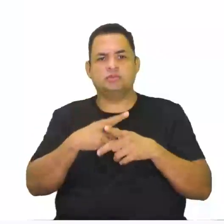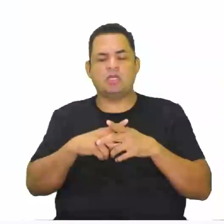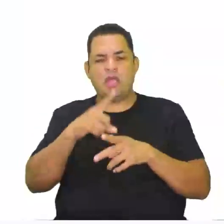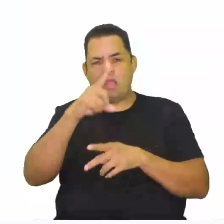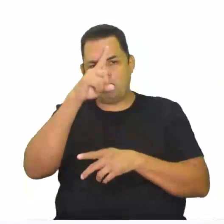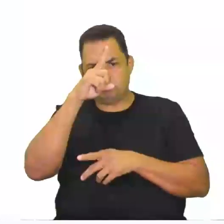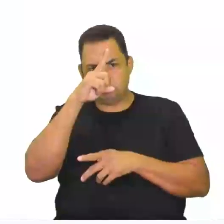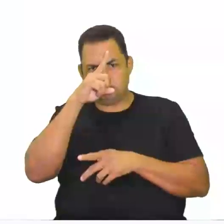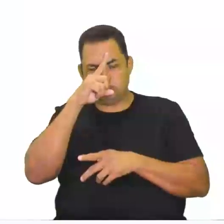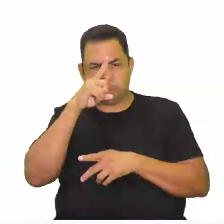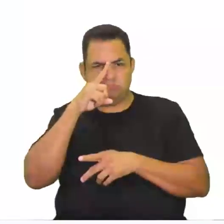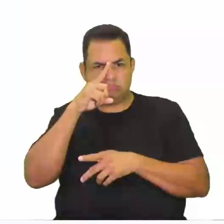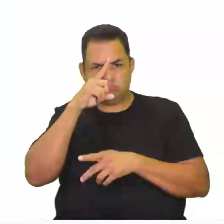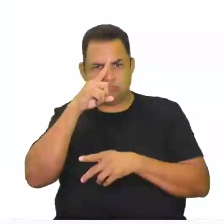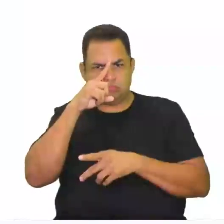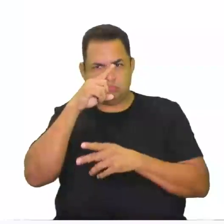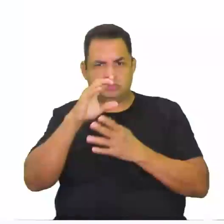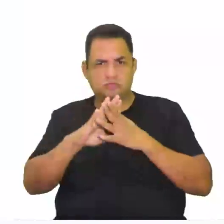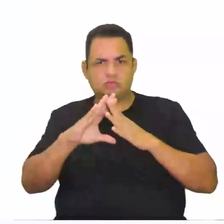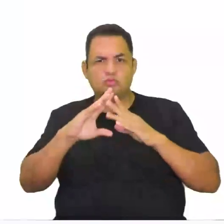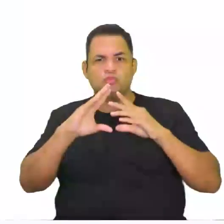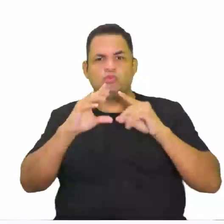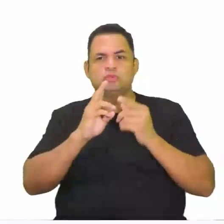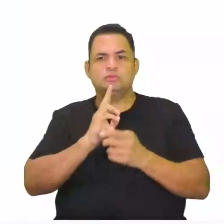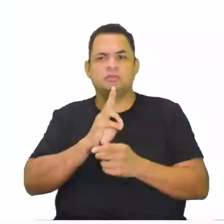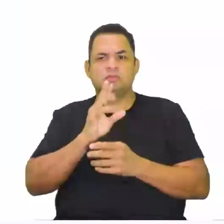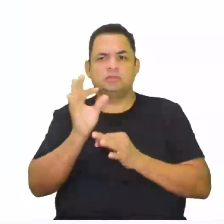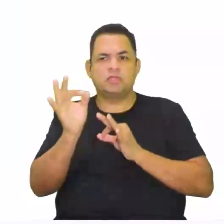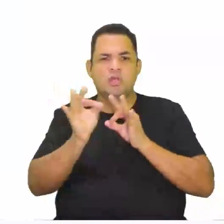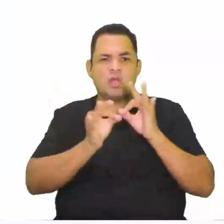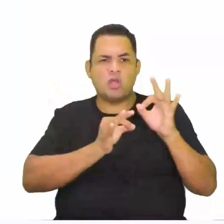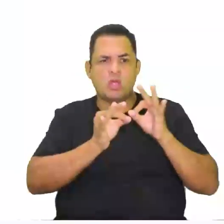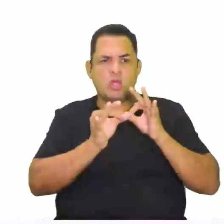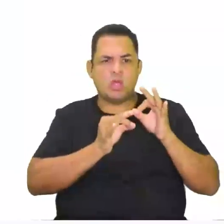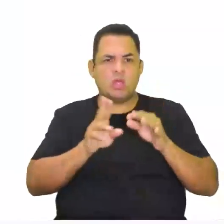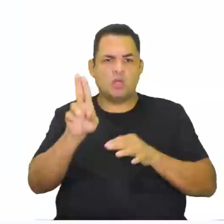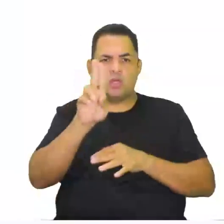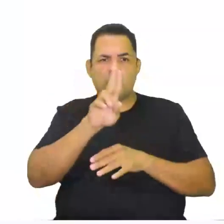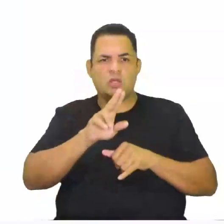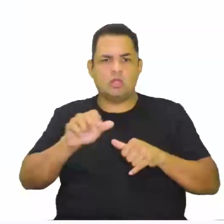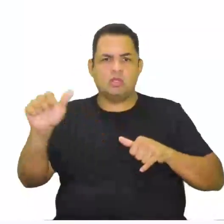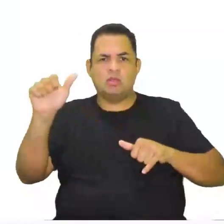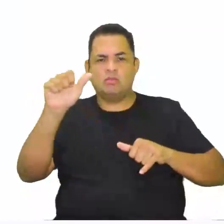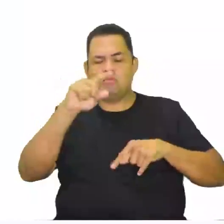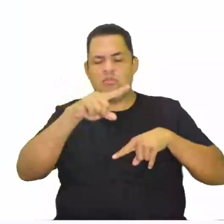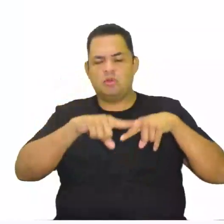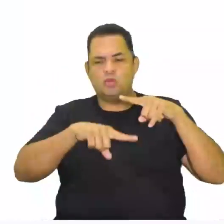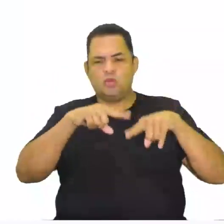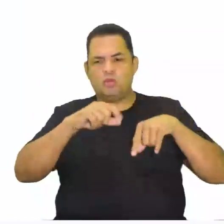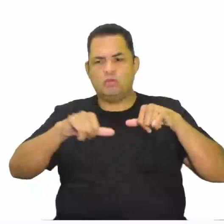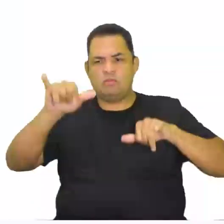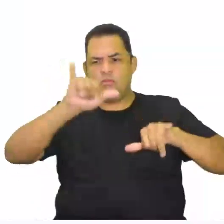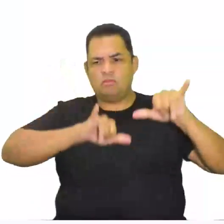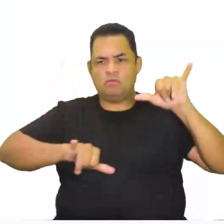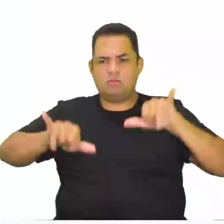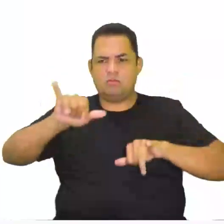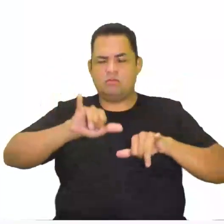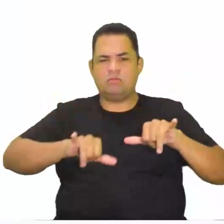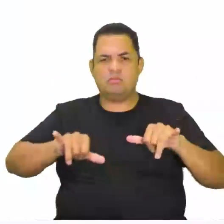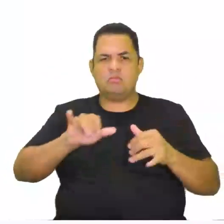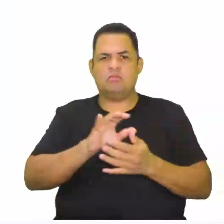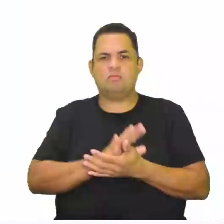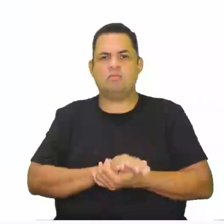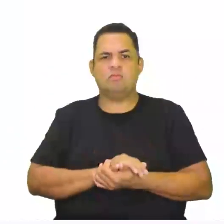o planejamento, manufatura e aplicação de produtos químicos. Então, aqui é